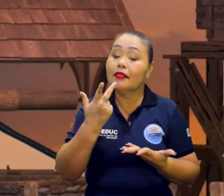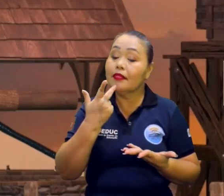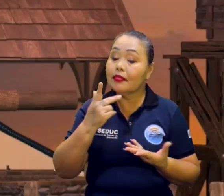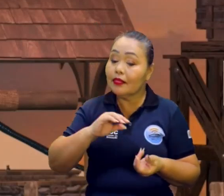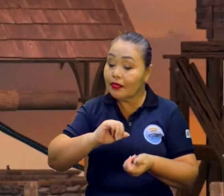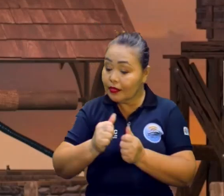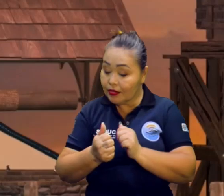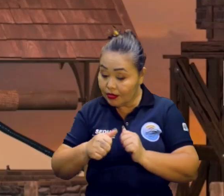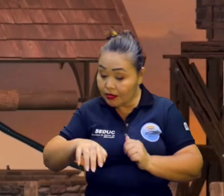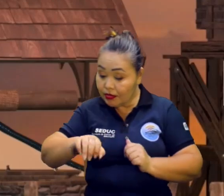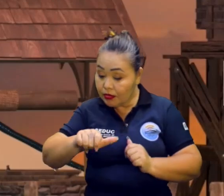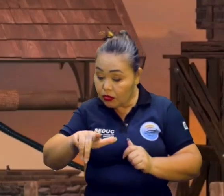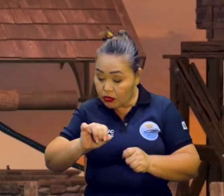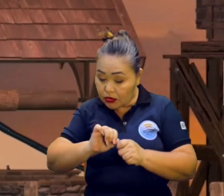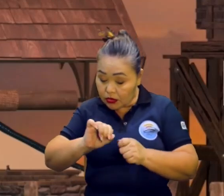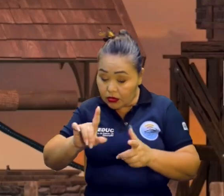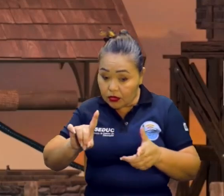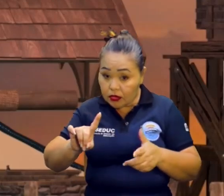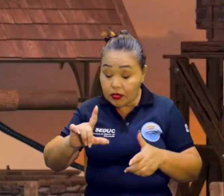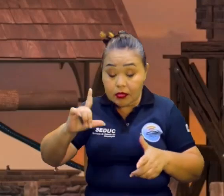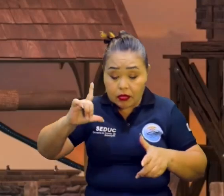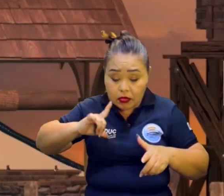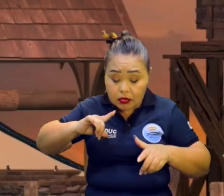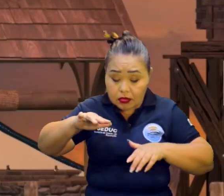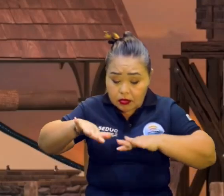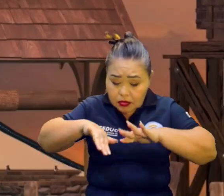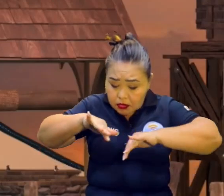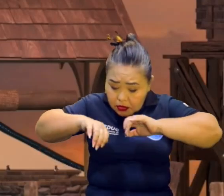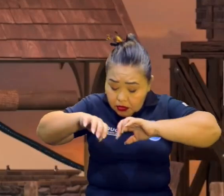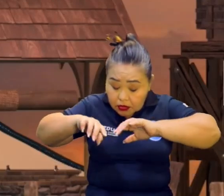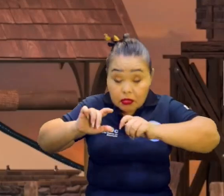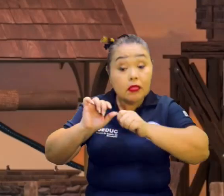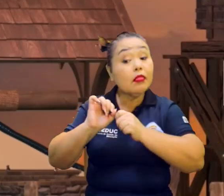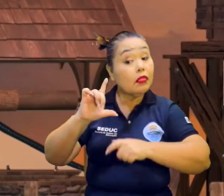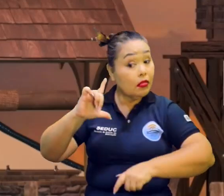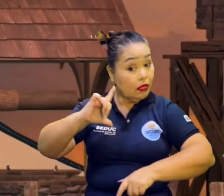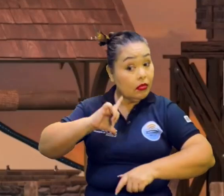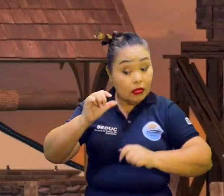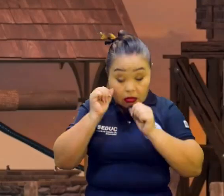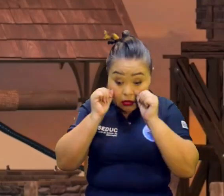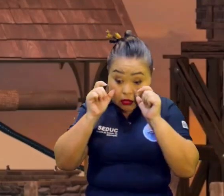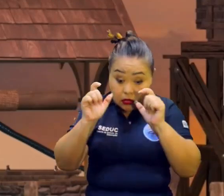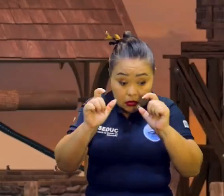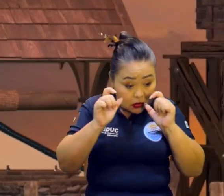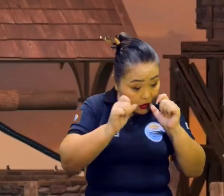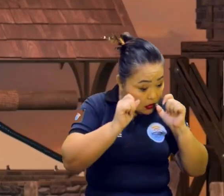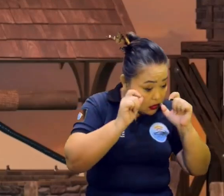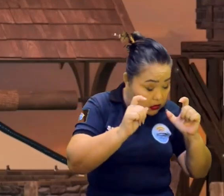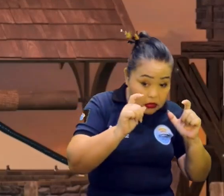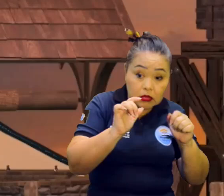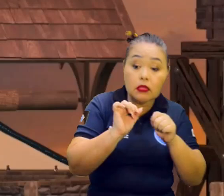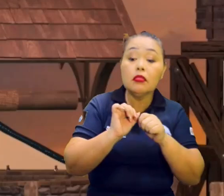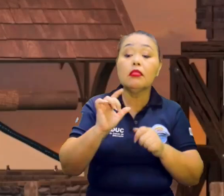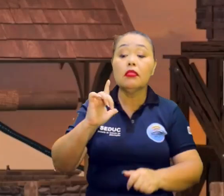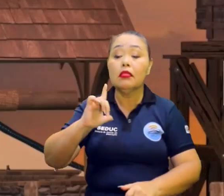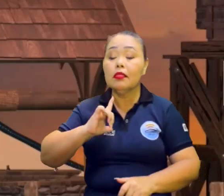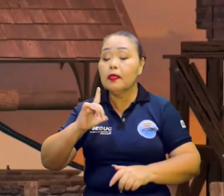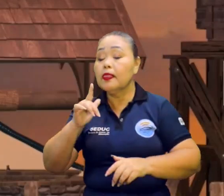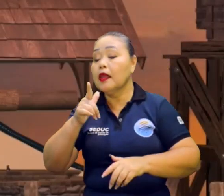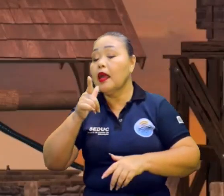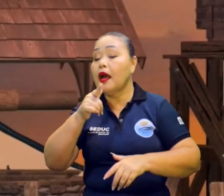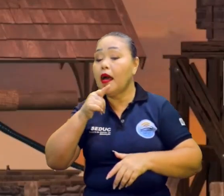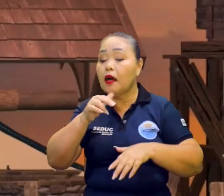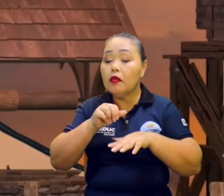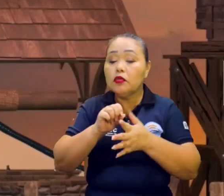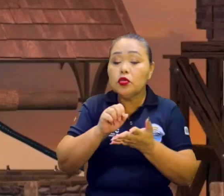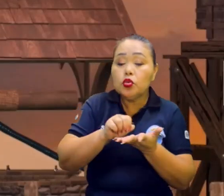estou trabalhando com isso, eu que tenho que ter essa atenção, eu que tenho que estar irrigando, se for